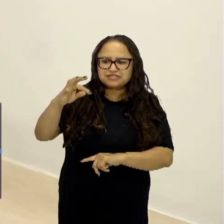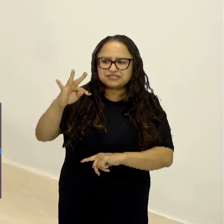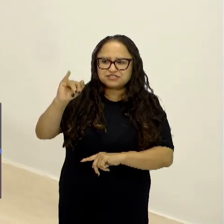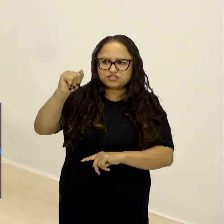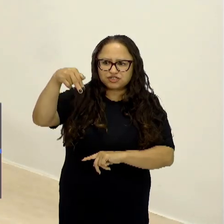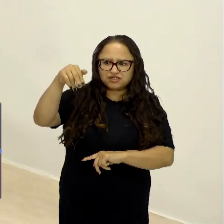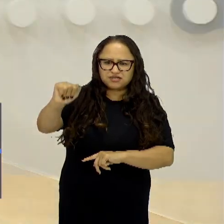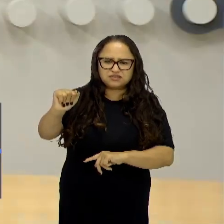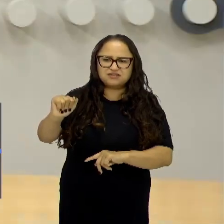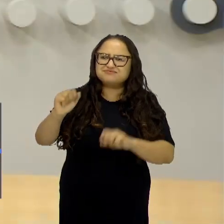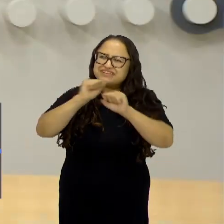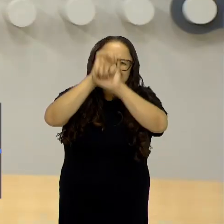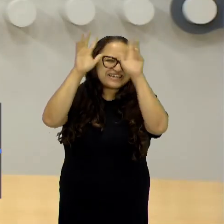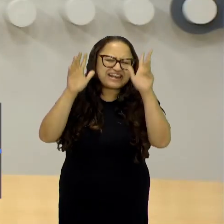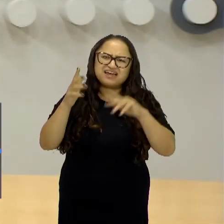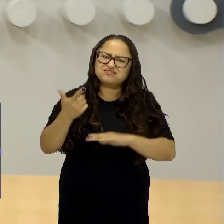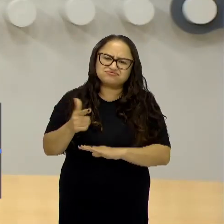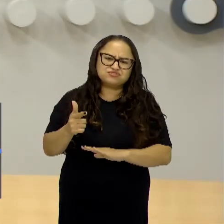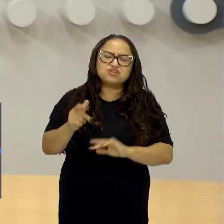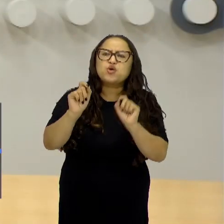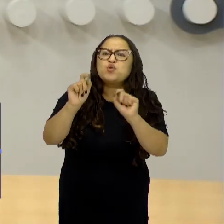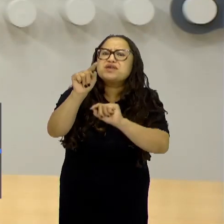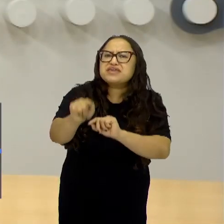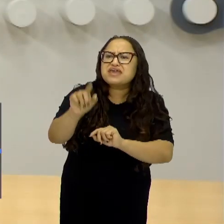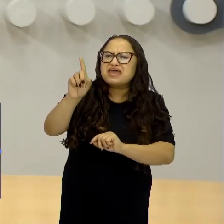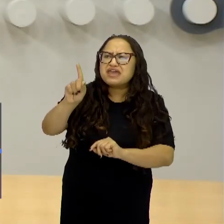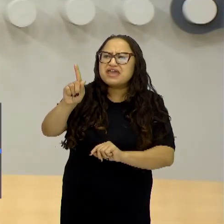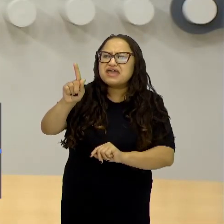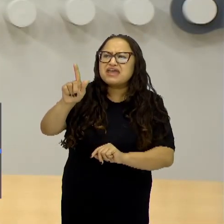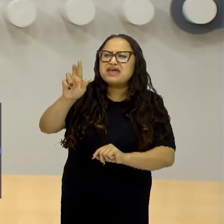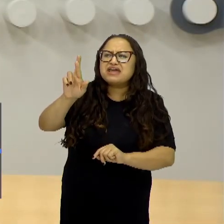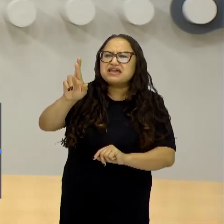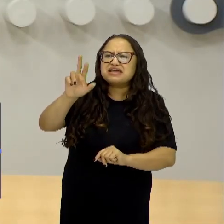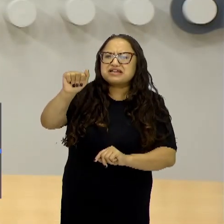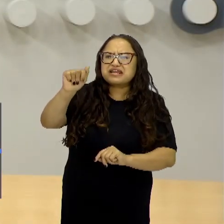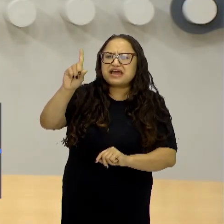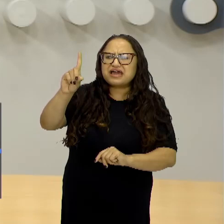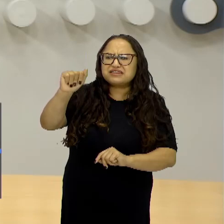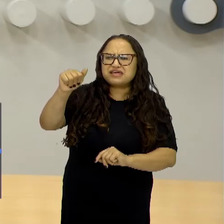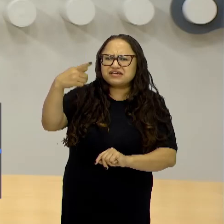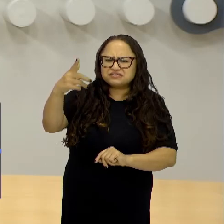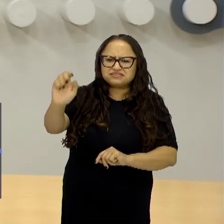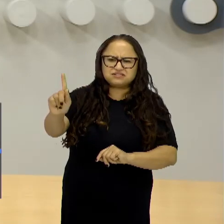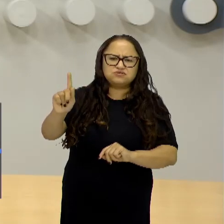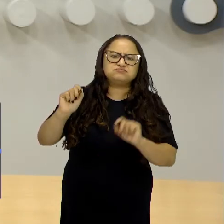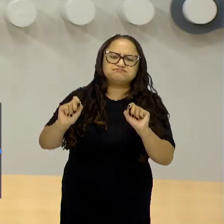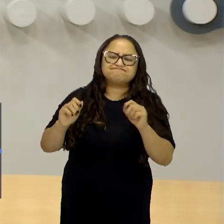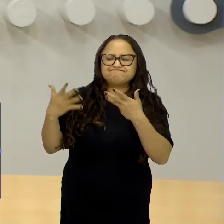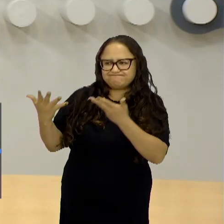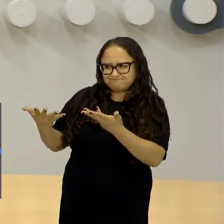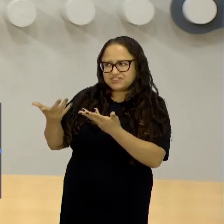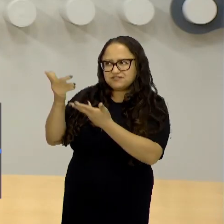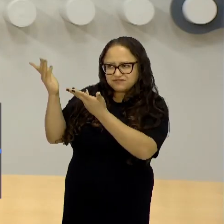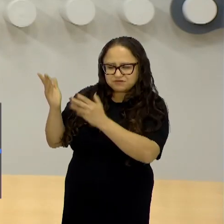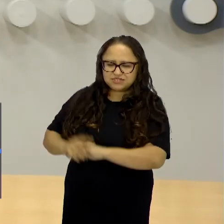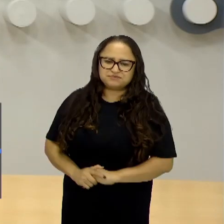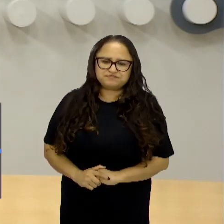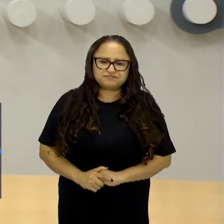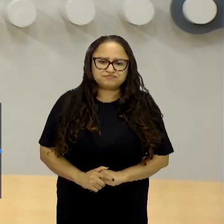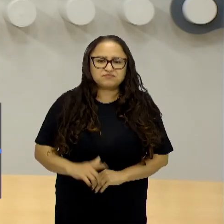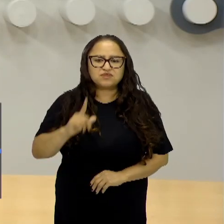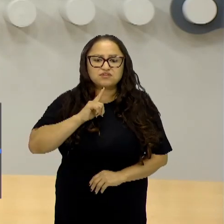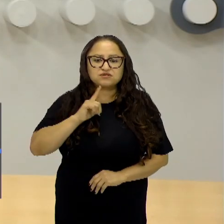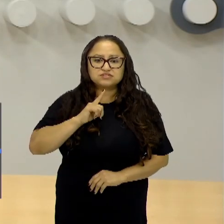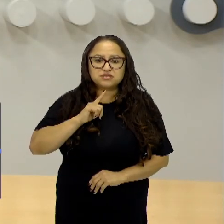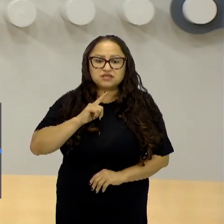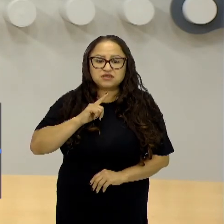não ficou claro para ela a gradação no sentido dos países. É porque eu penso assim, vamos lá, pega essa xícara aqui. Você tem, eu não sei de que lado, mas você